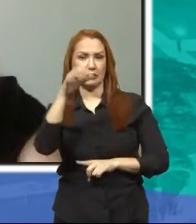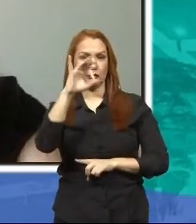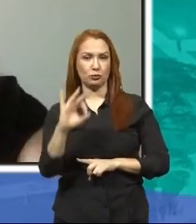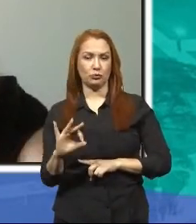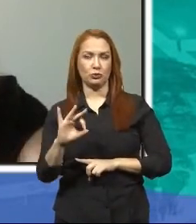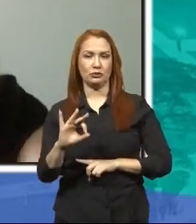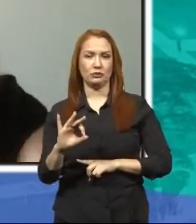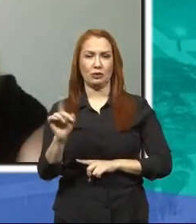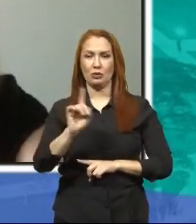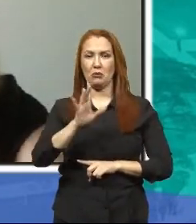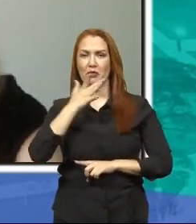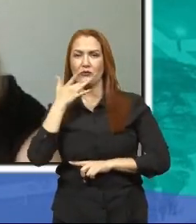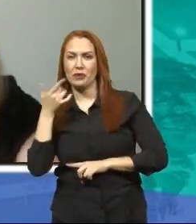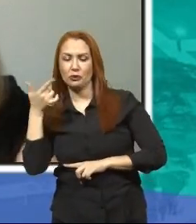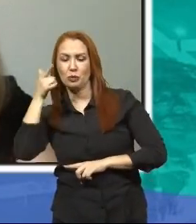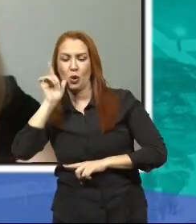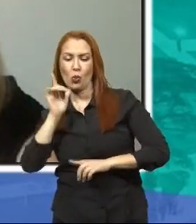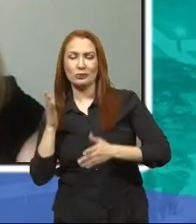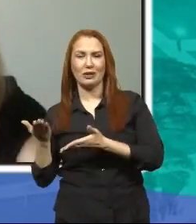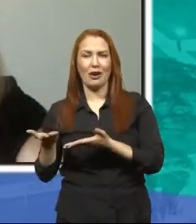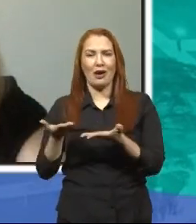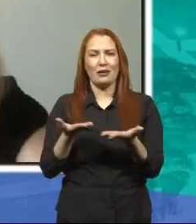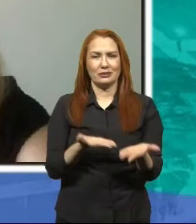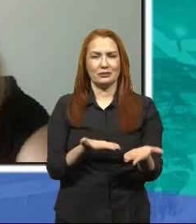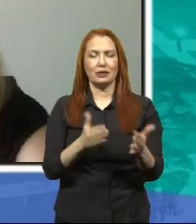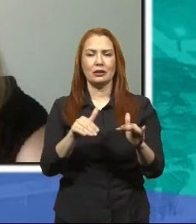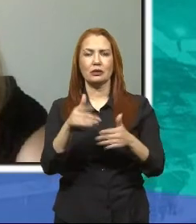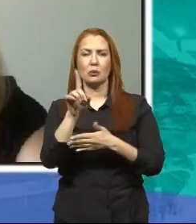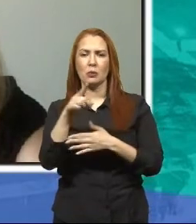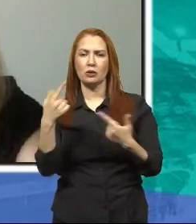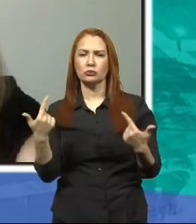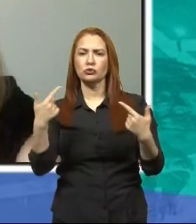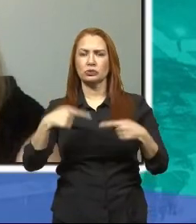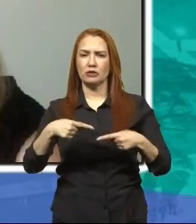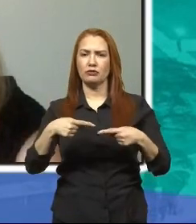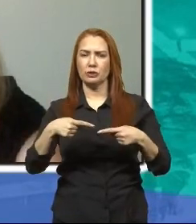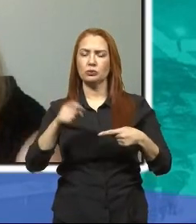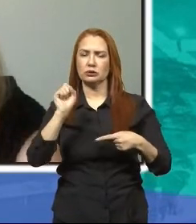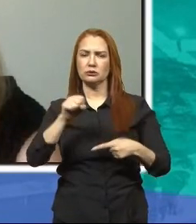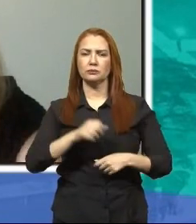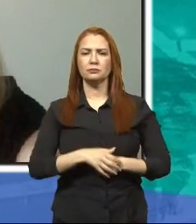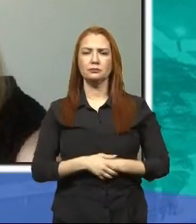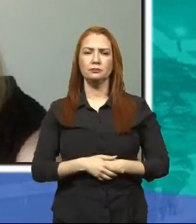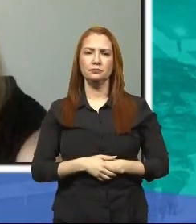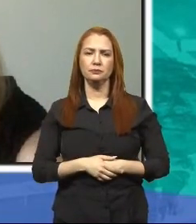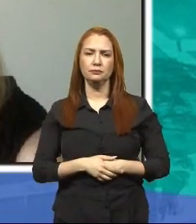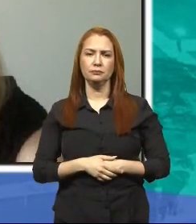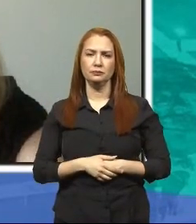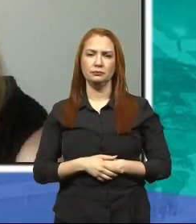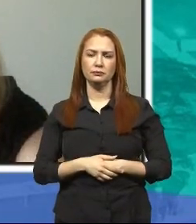serem atendidos. Então esse desafio é muito grande, pessoal.